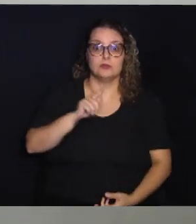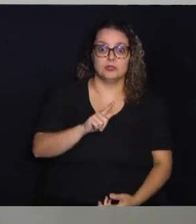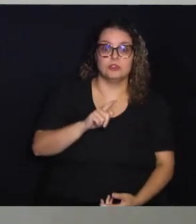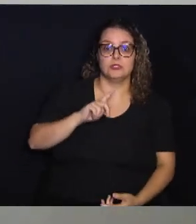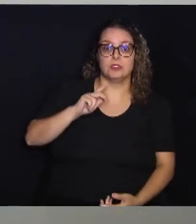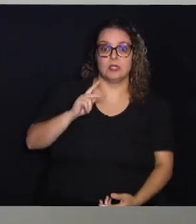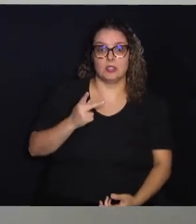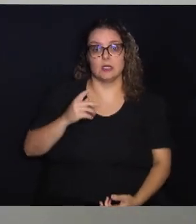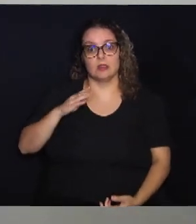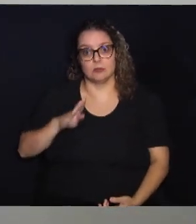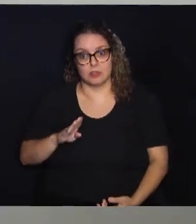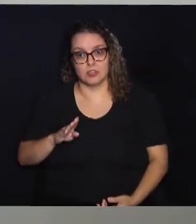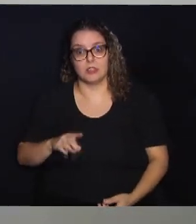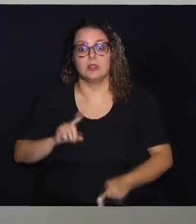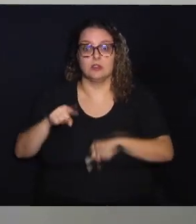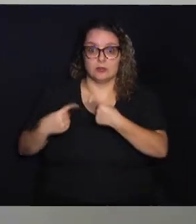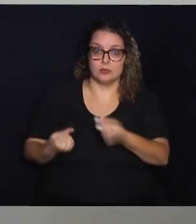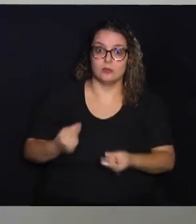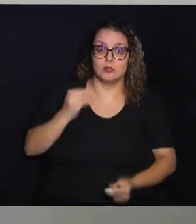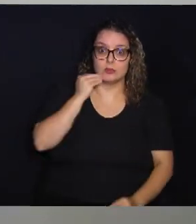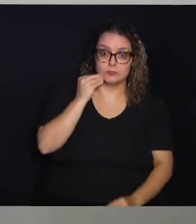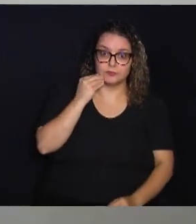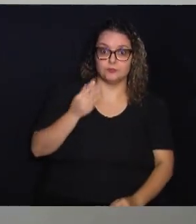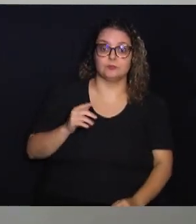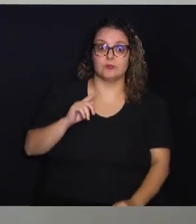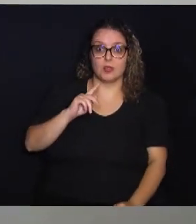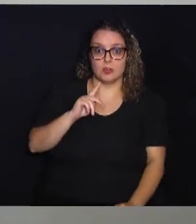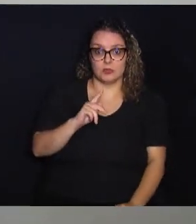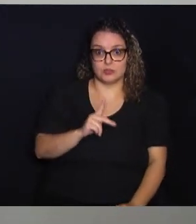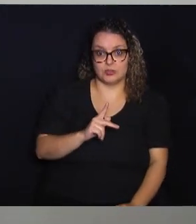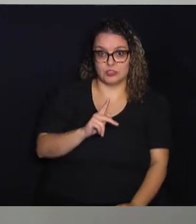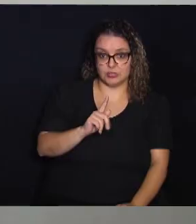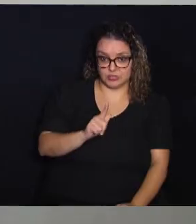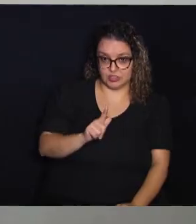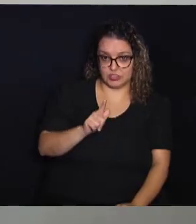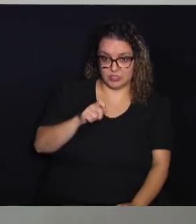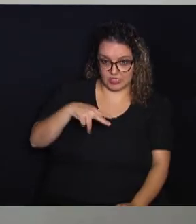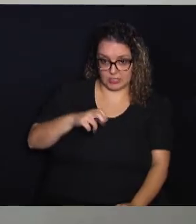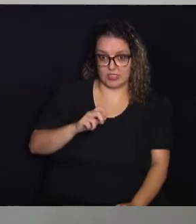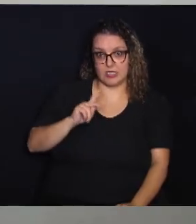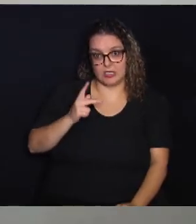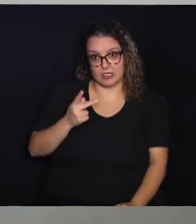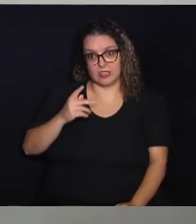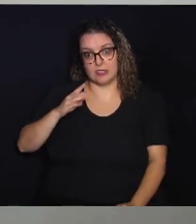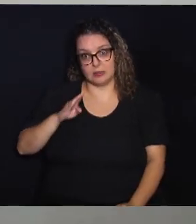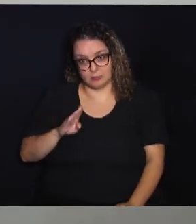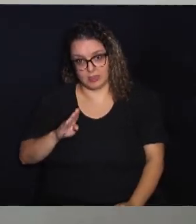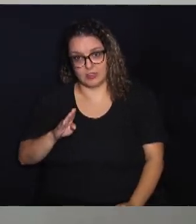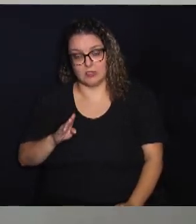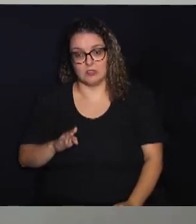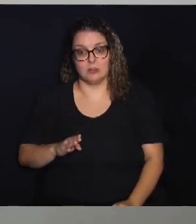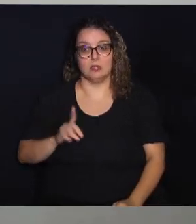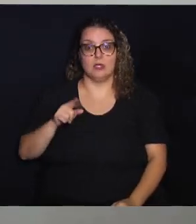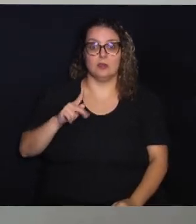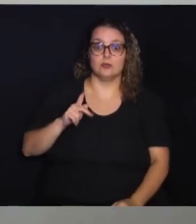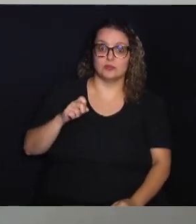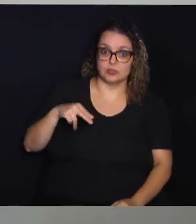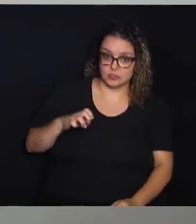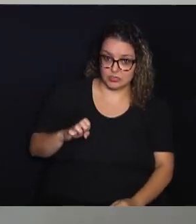genes de herança autossômica recessiva. O gene HBB, ele normalmente está incluso porque ele é um gene que